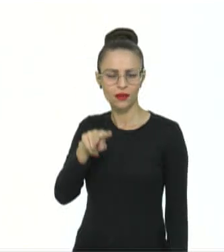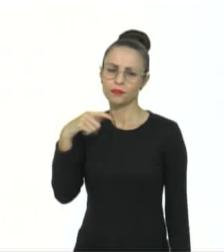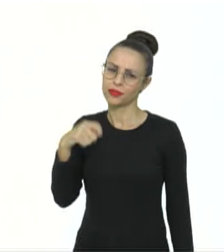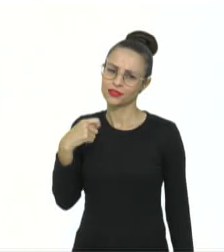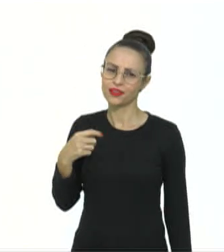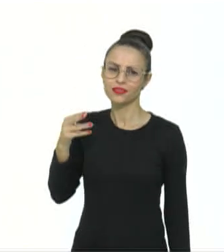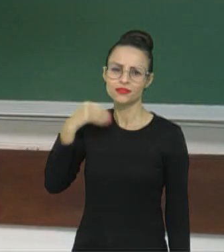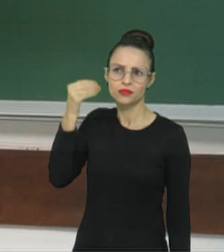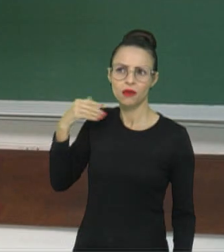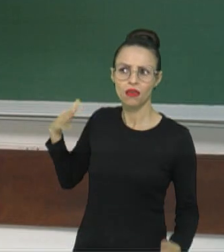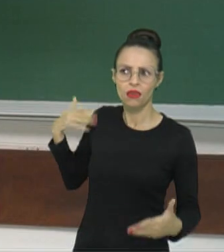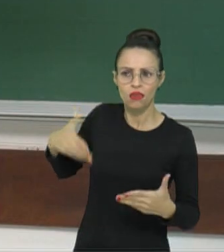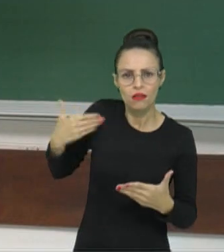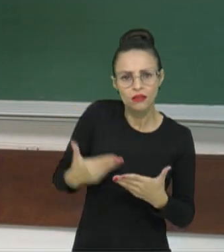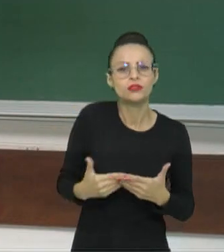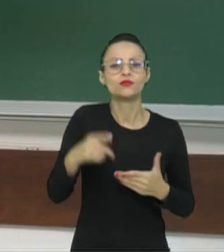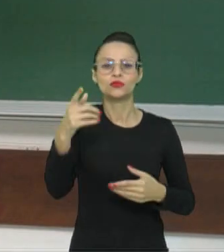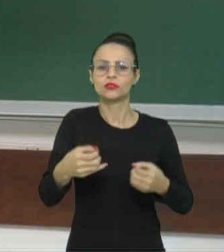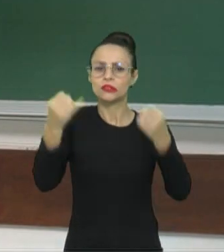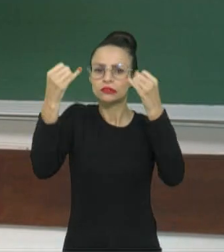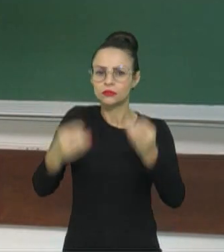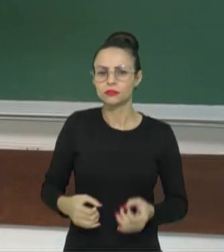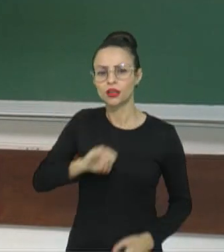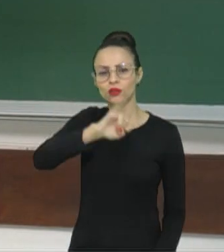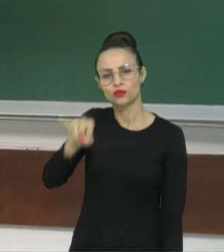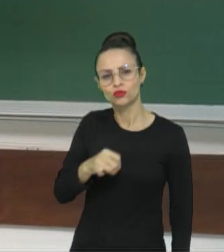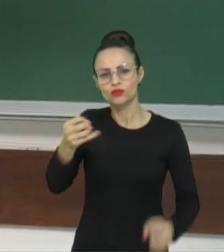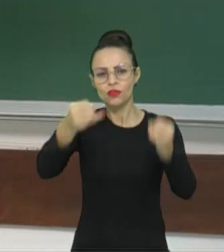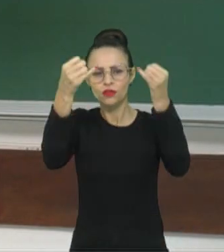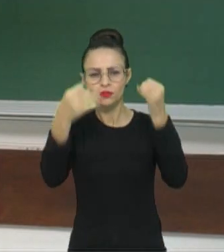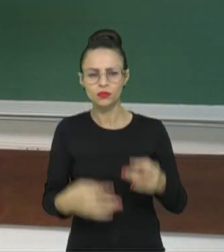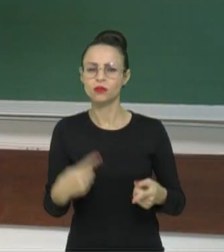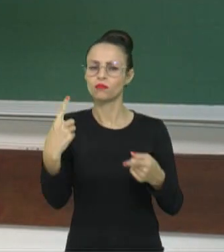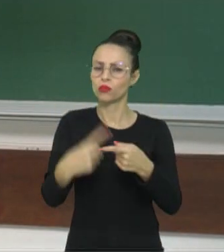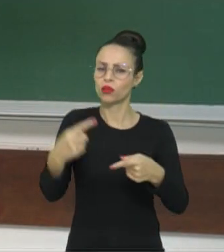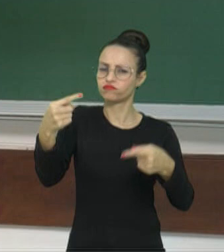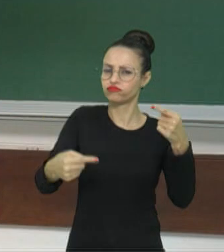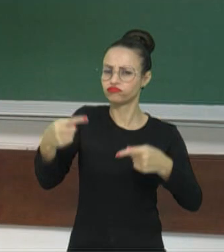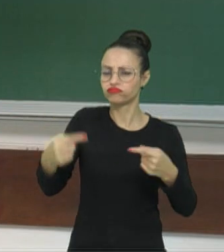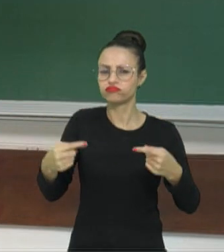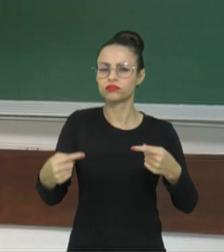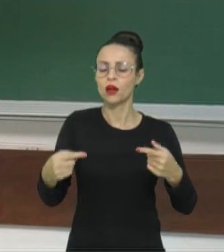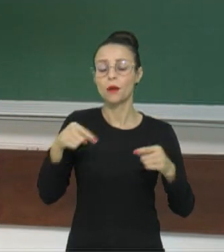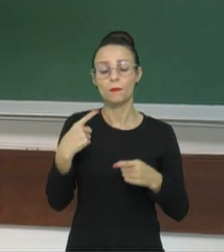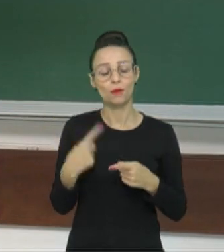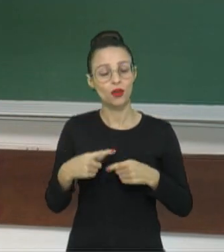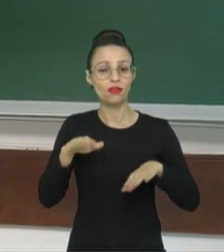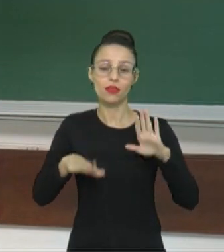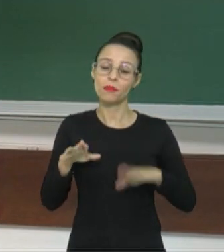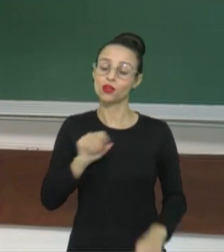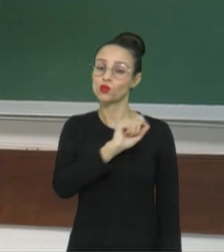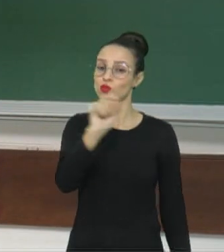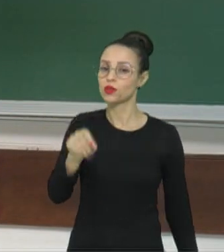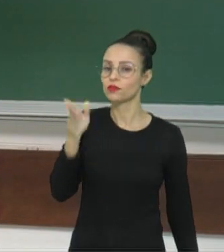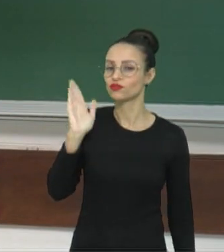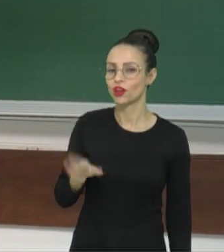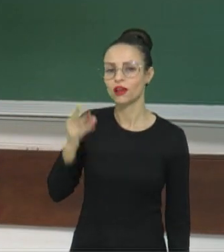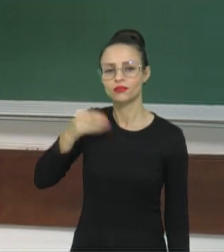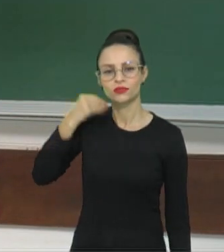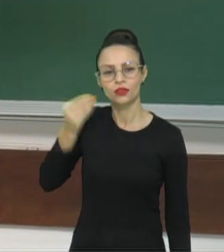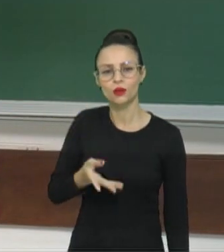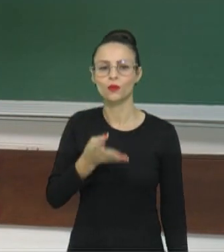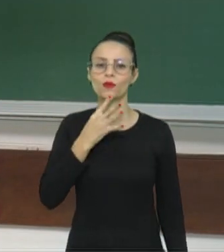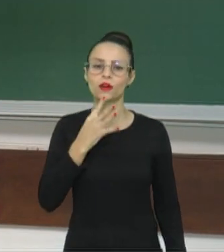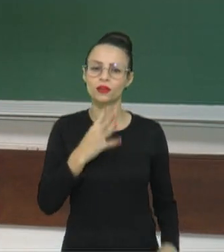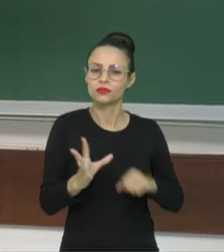experiências. Então, você justificar o motivo da polêmica vai depender daquilo que você já conhece, aquilo que você conhece de